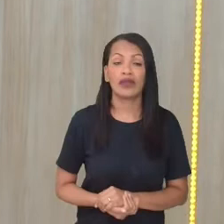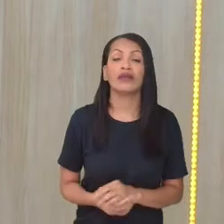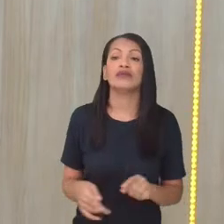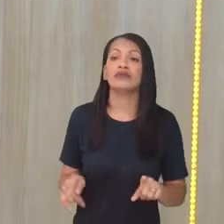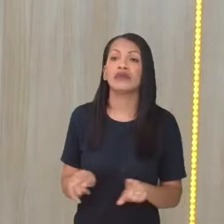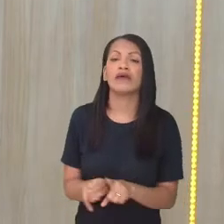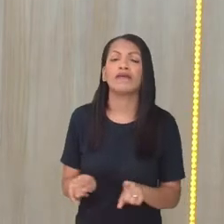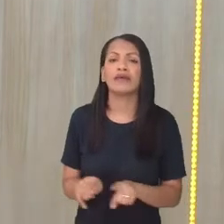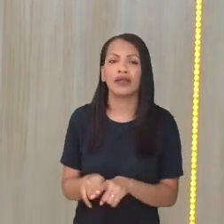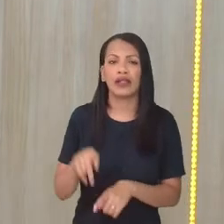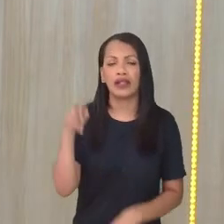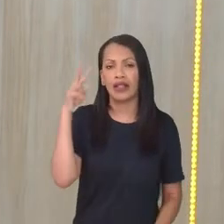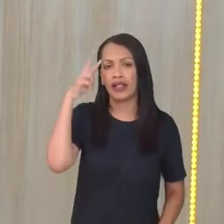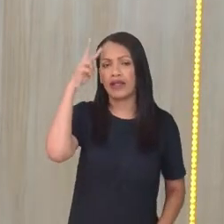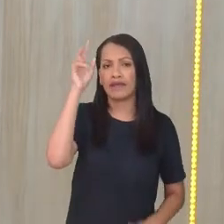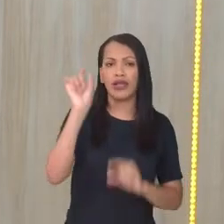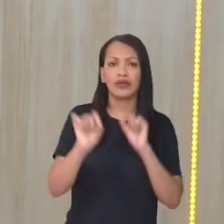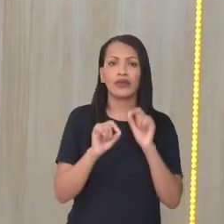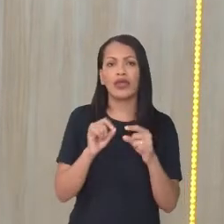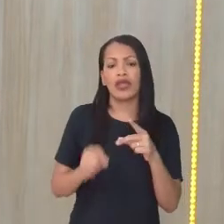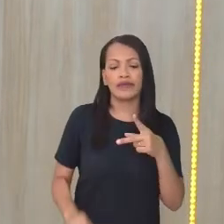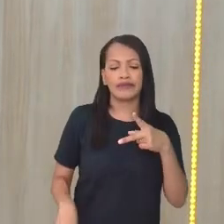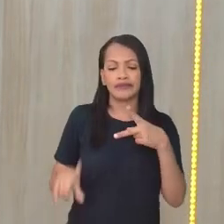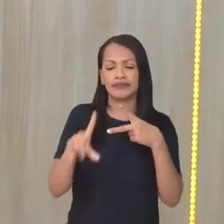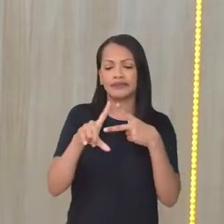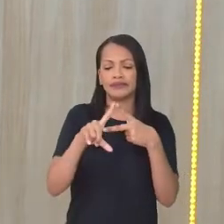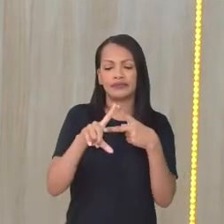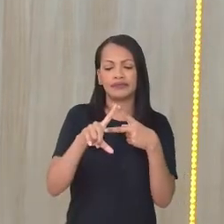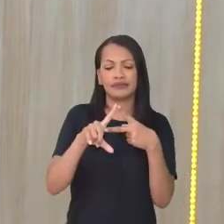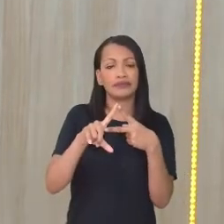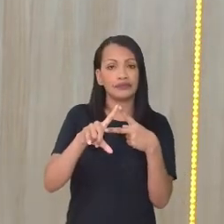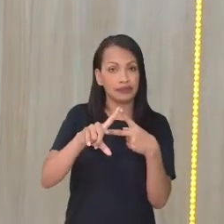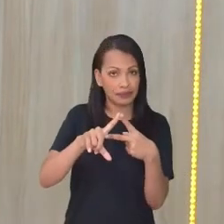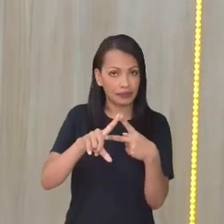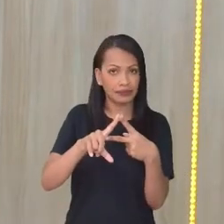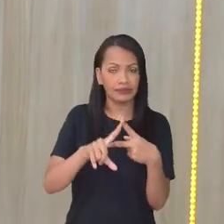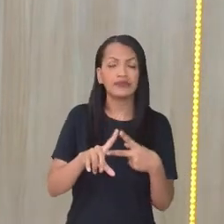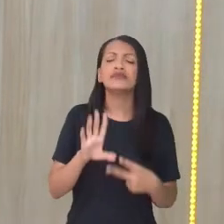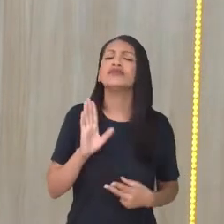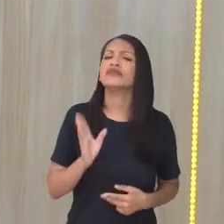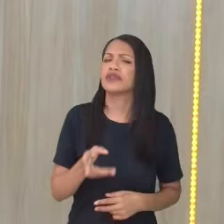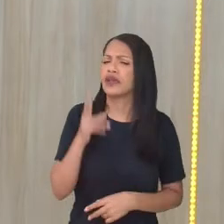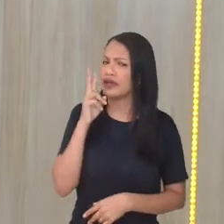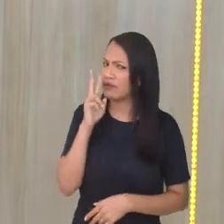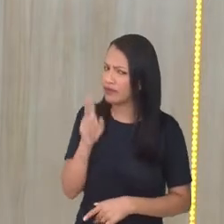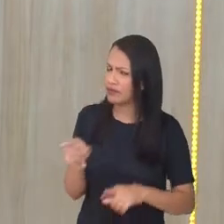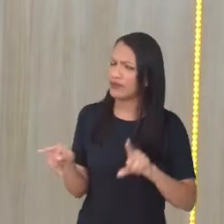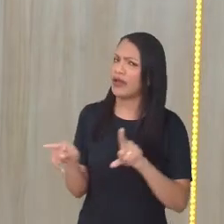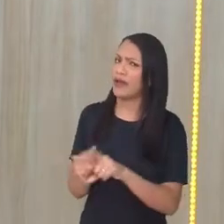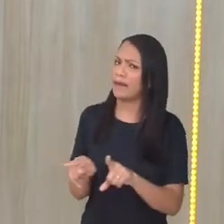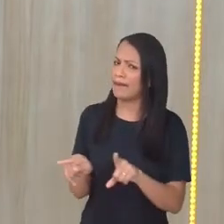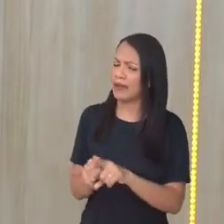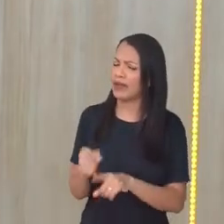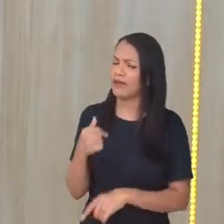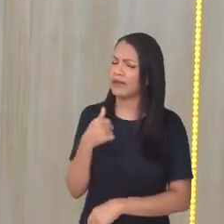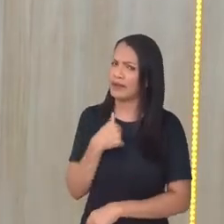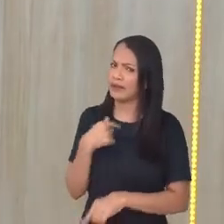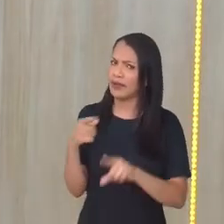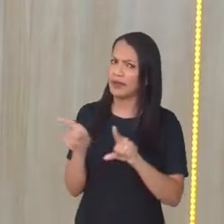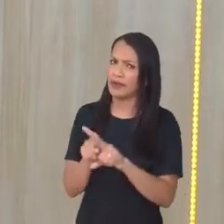triângulos, três. A gente já viu isso, vocês já viram isso comigo, já viram isso com o professor Pedro.